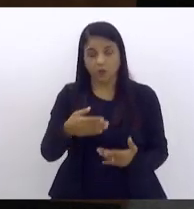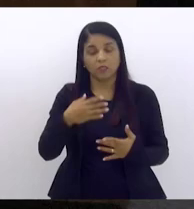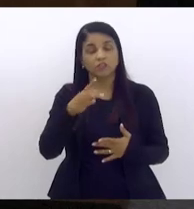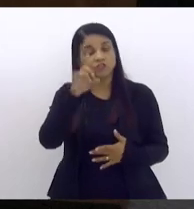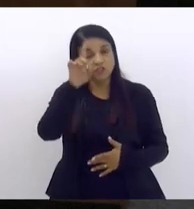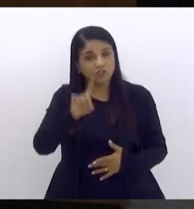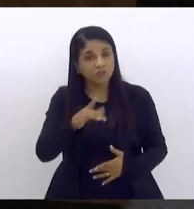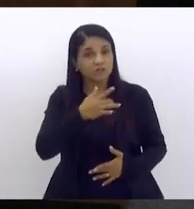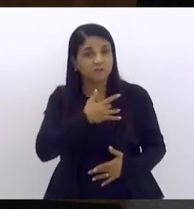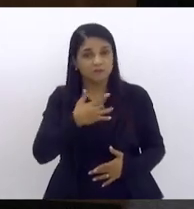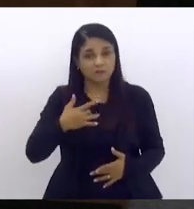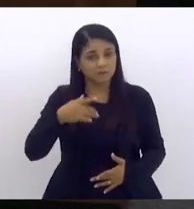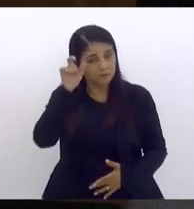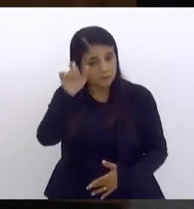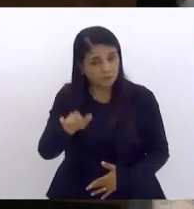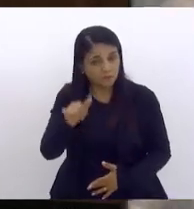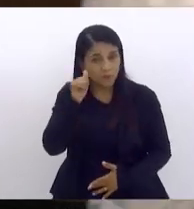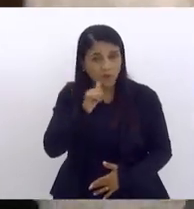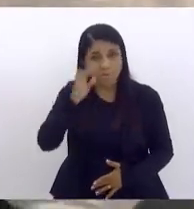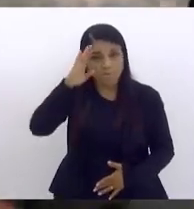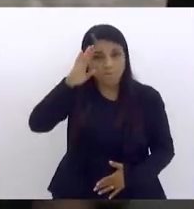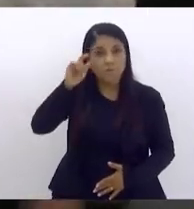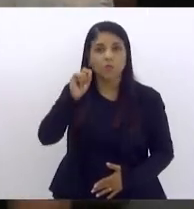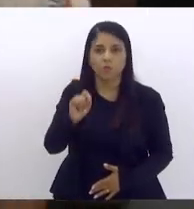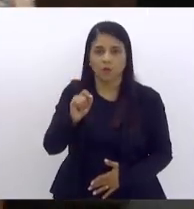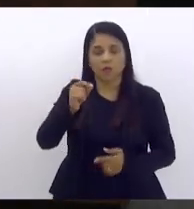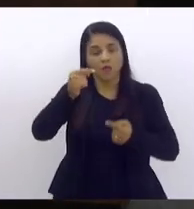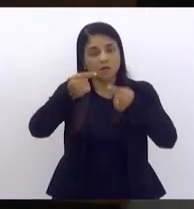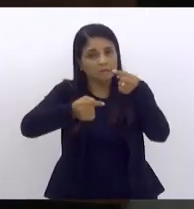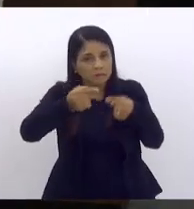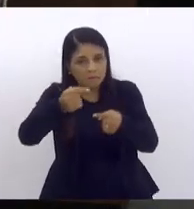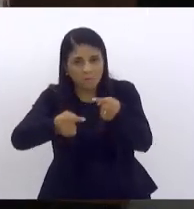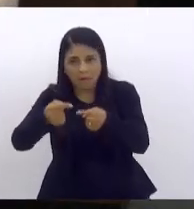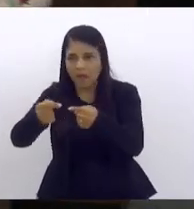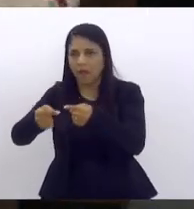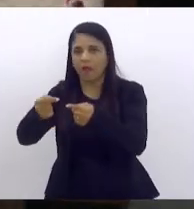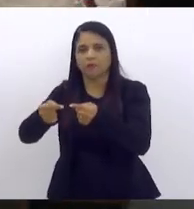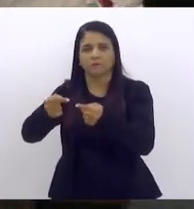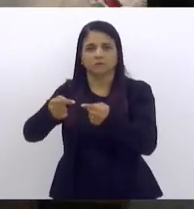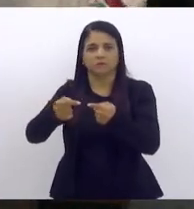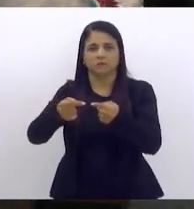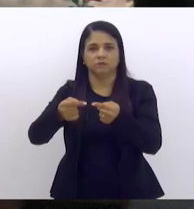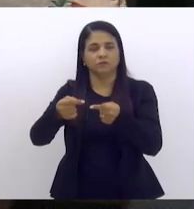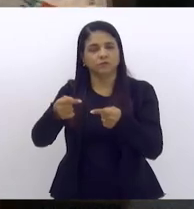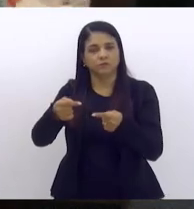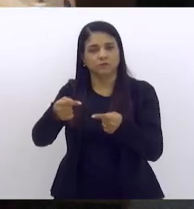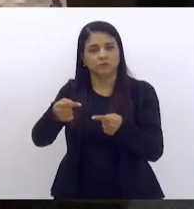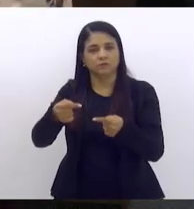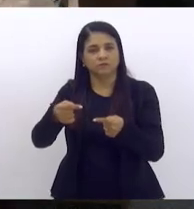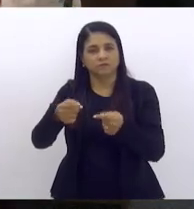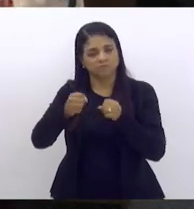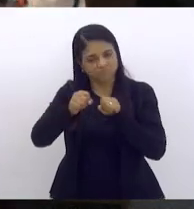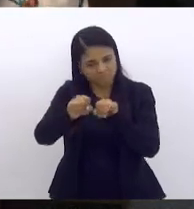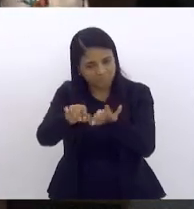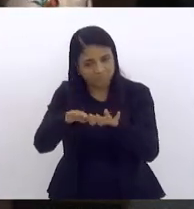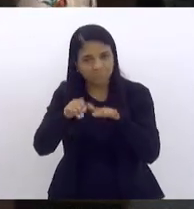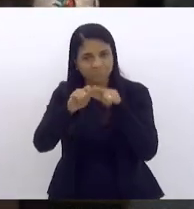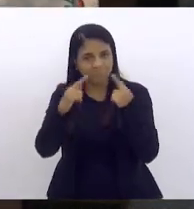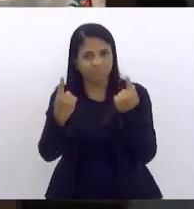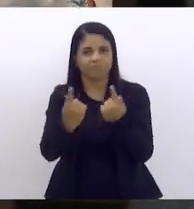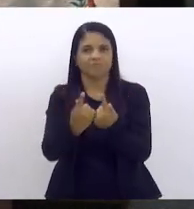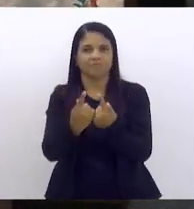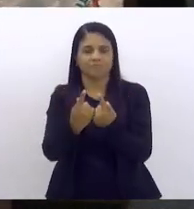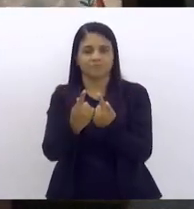é fundamental que estes sejam debates colocados no âmbito da Assembleia Legislativa. Por